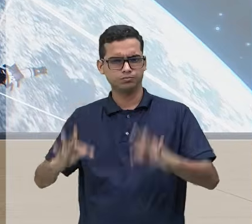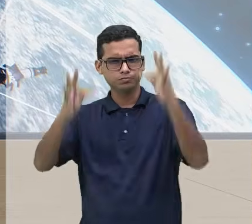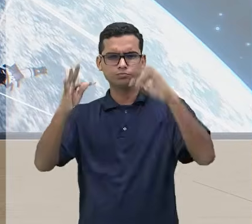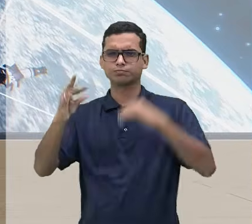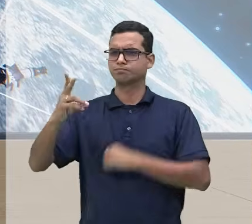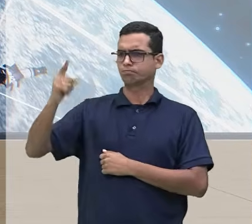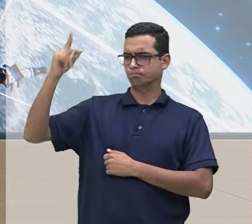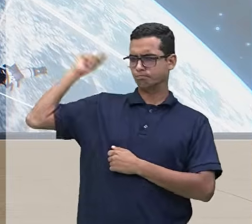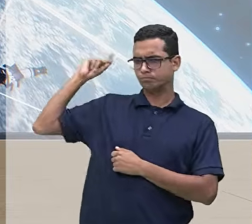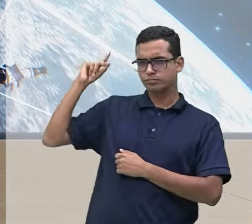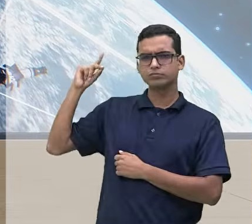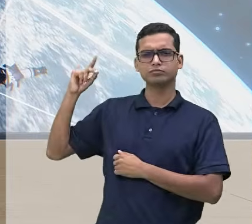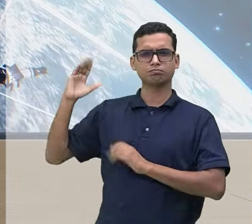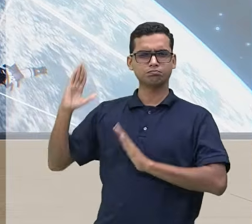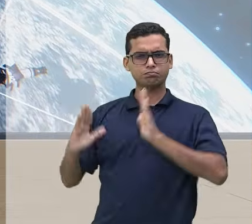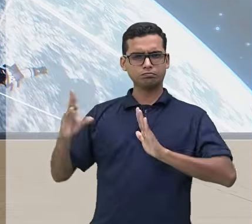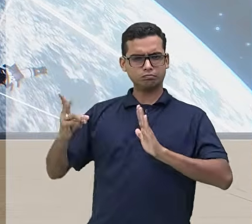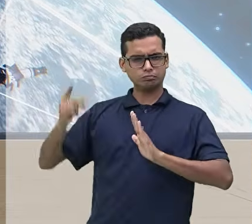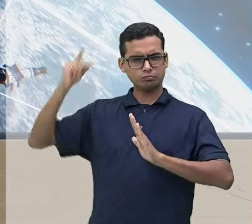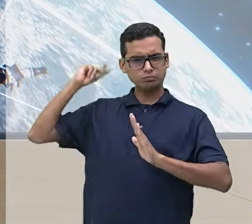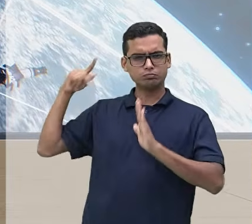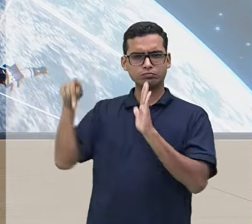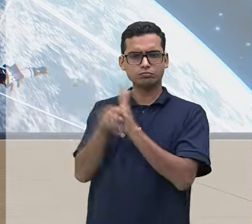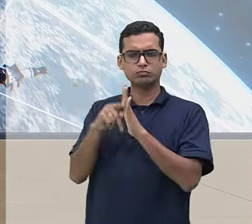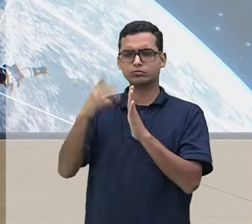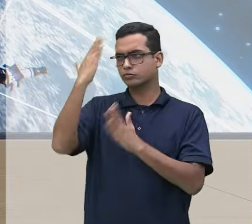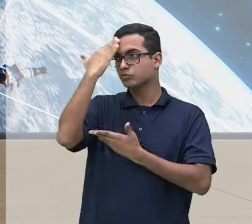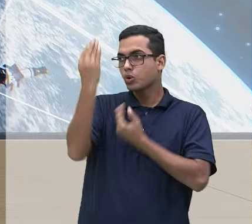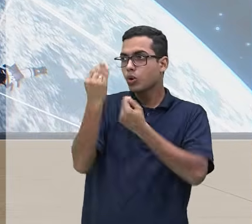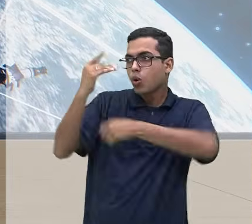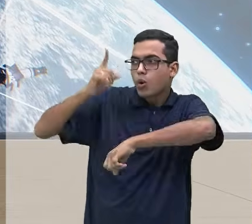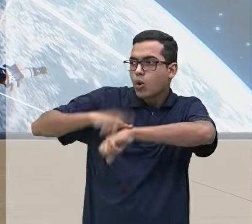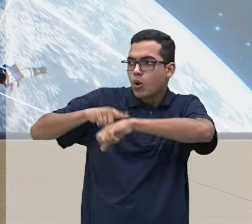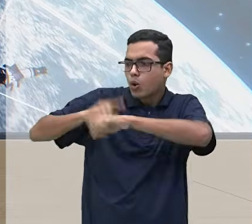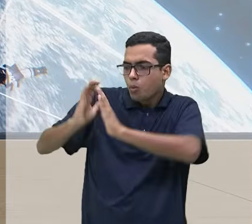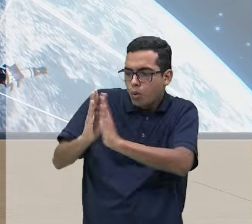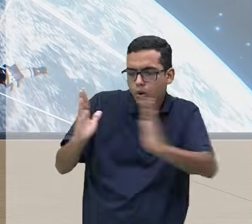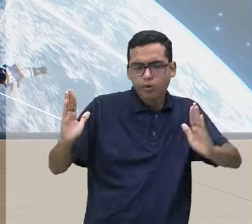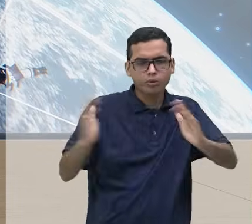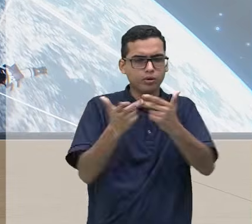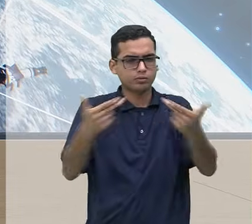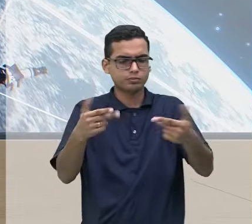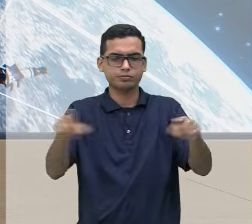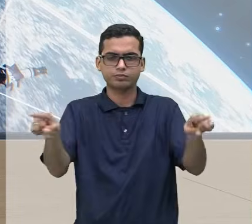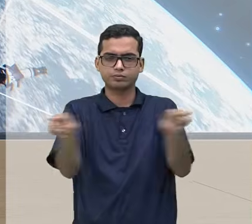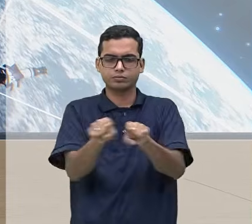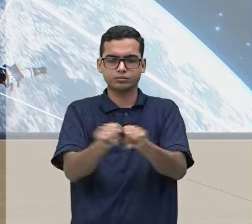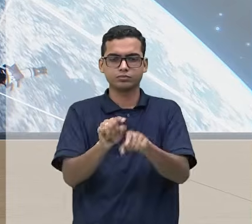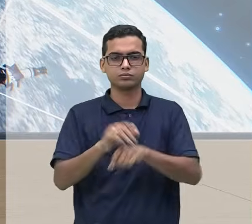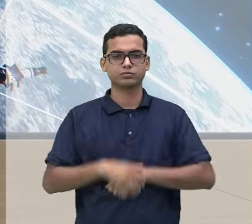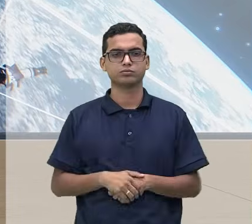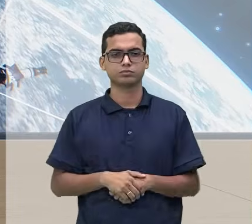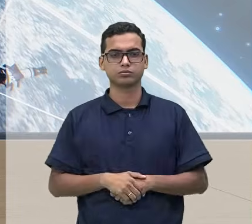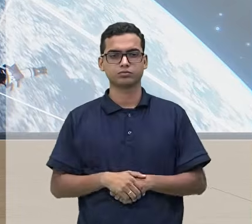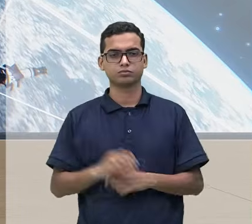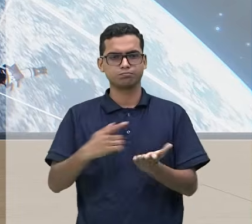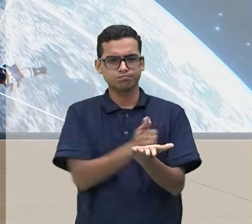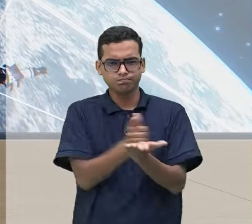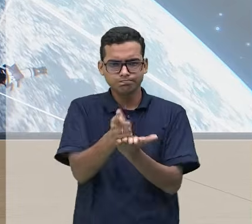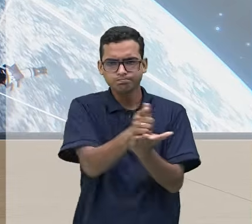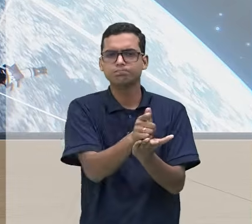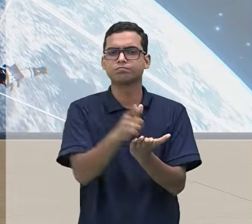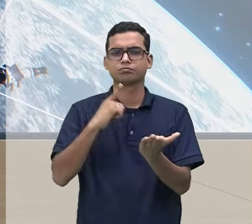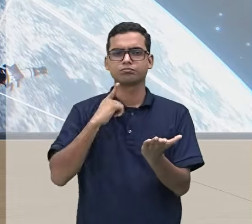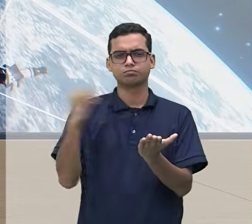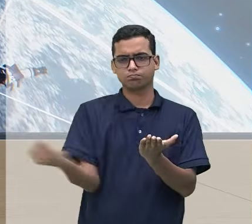tínhamos, né, naquele período ali da medição do tempo, né? Então, o GPS também, ele vai ser